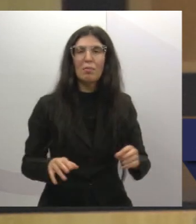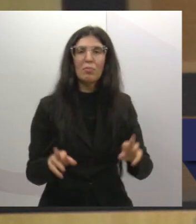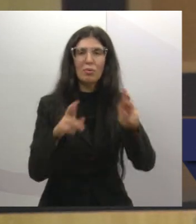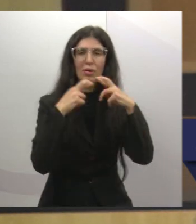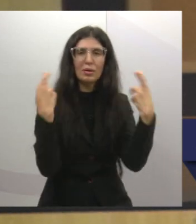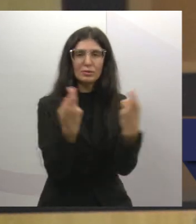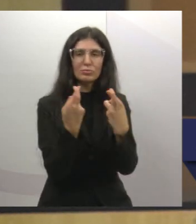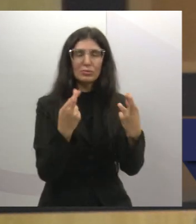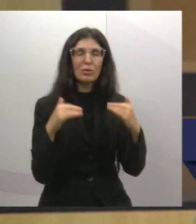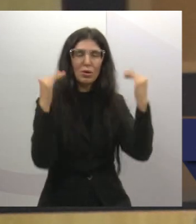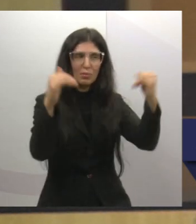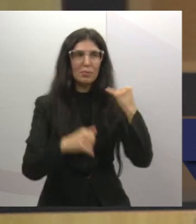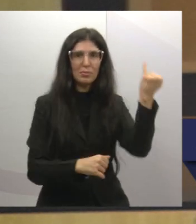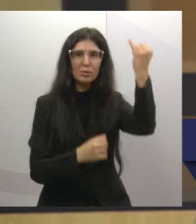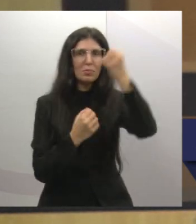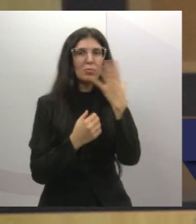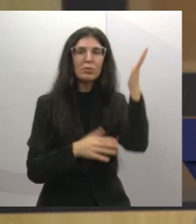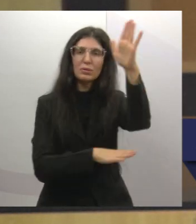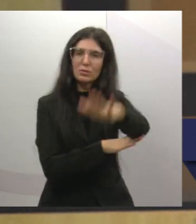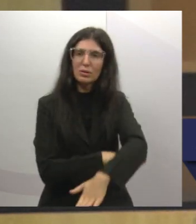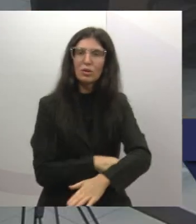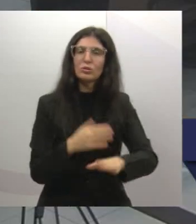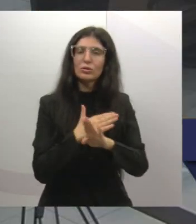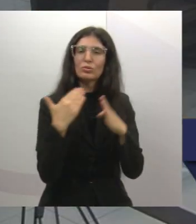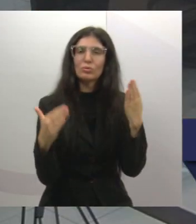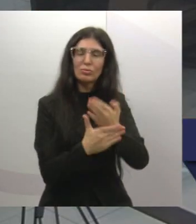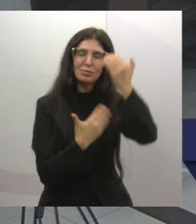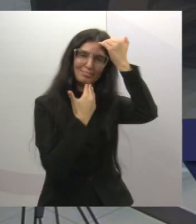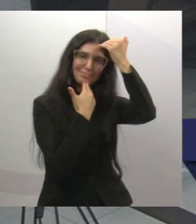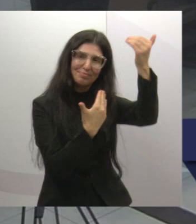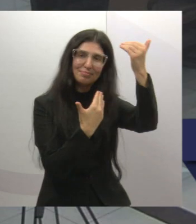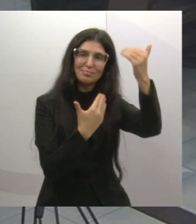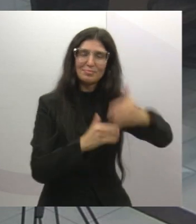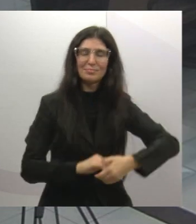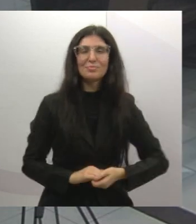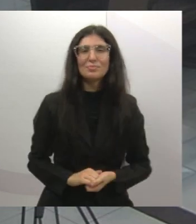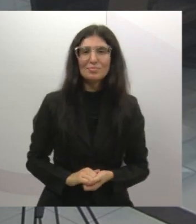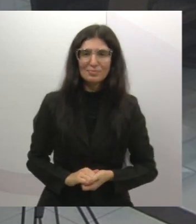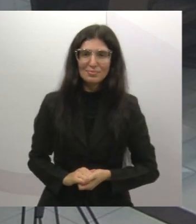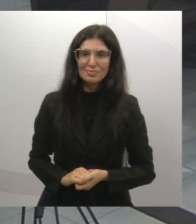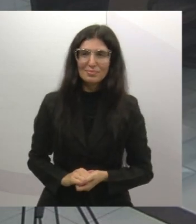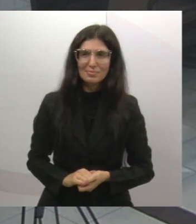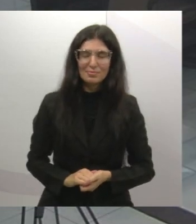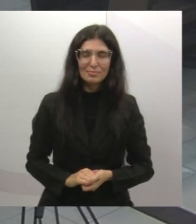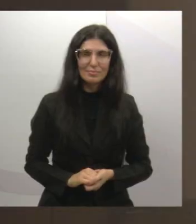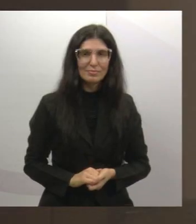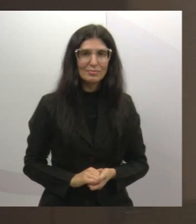pública. Boa tarde a todos e muito obrigado. Ok.